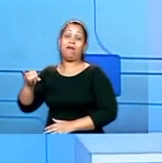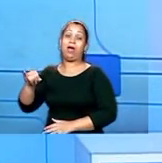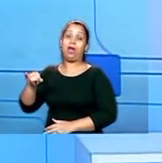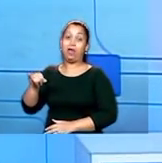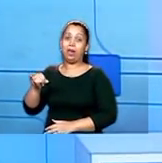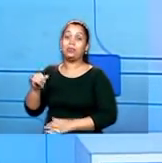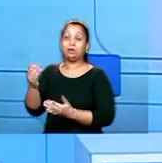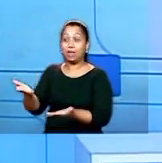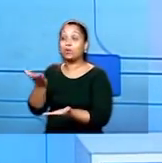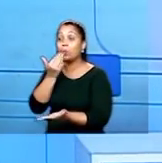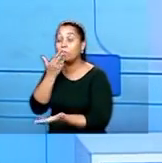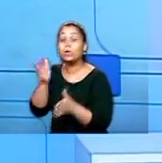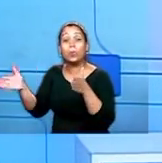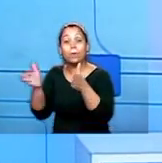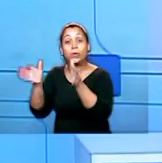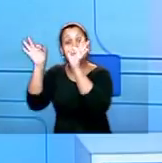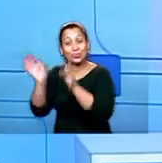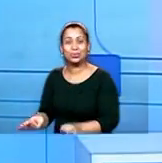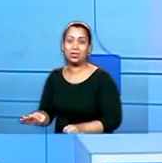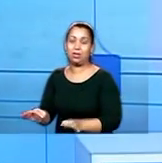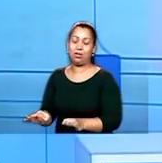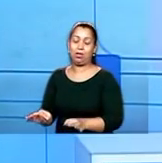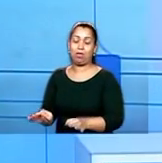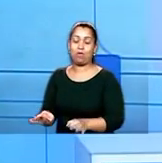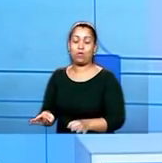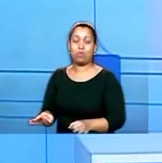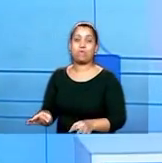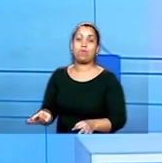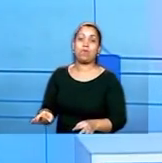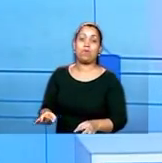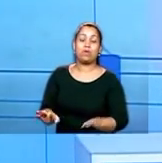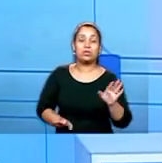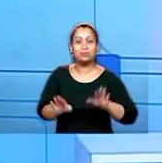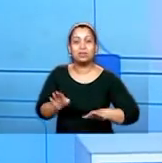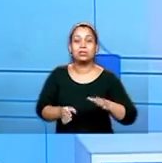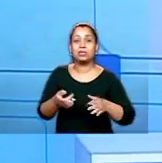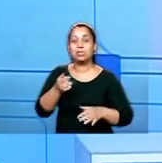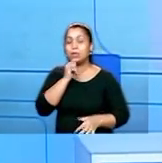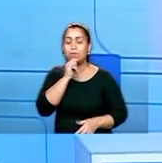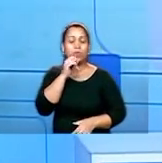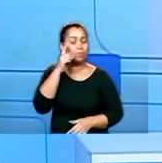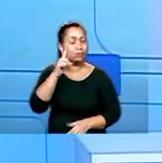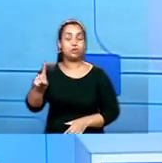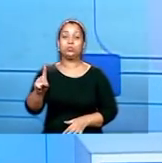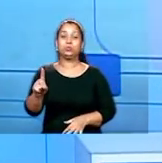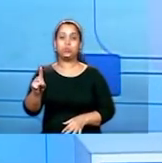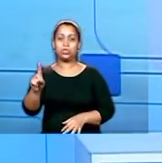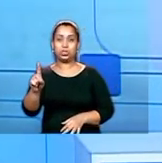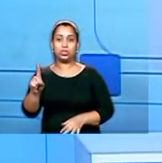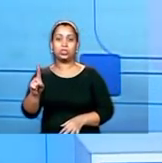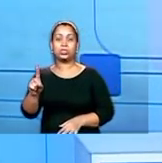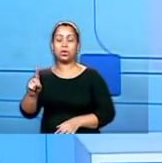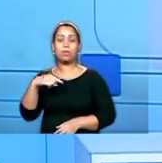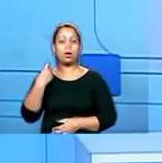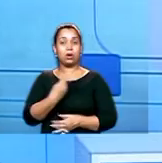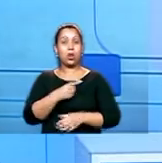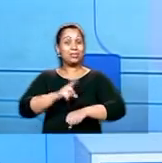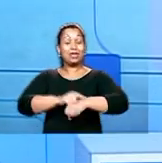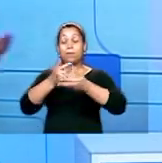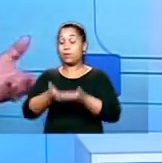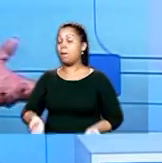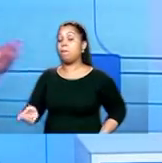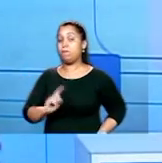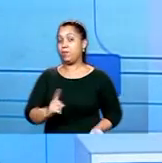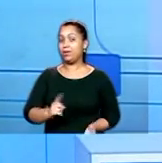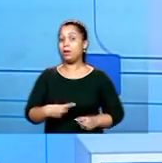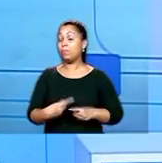esse alimento vai ser consumido dentro do prazo. Muitas vezes a gente distribui no mesmo dia, né, para a gente não perder tempo, porque